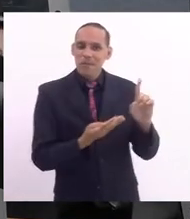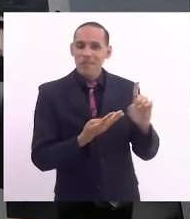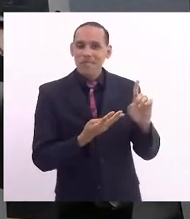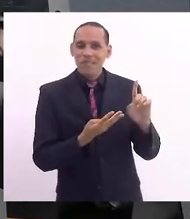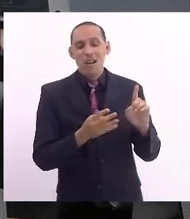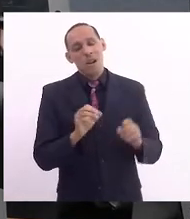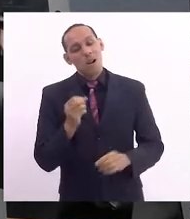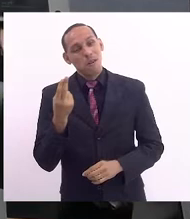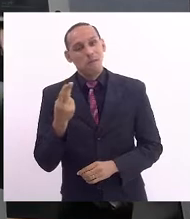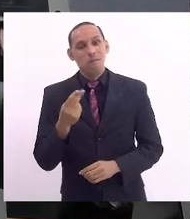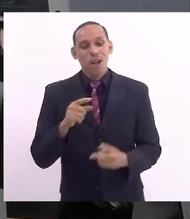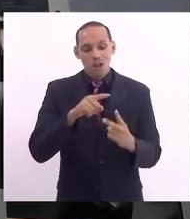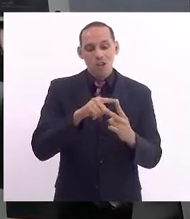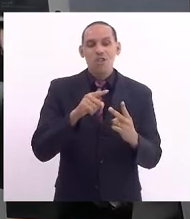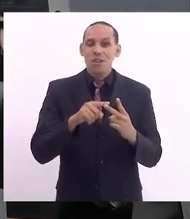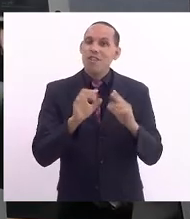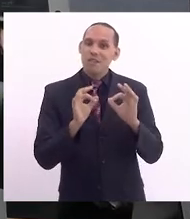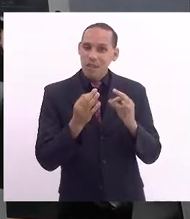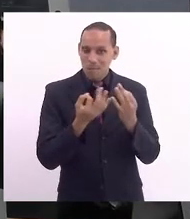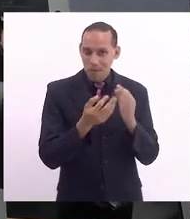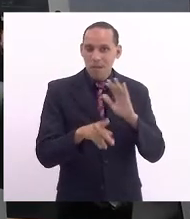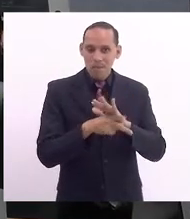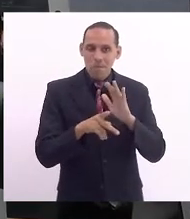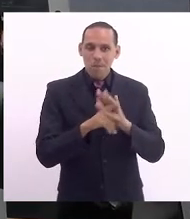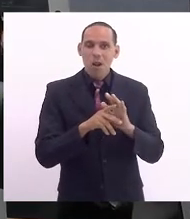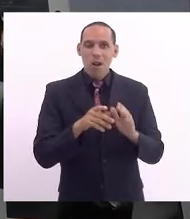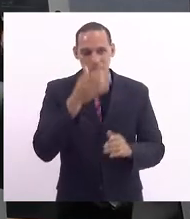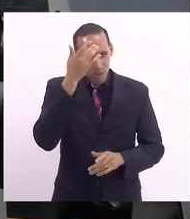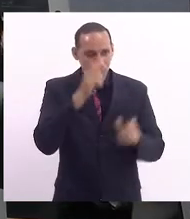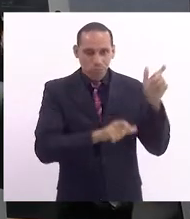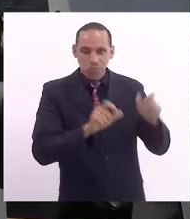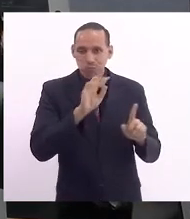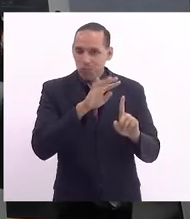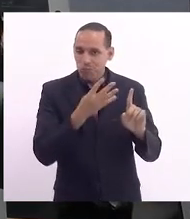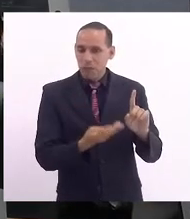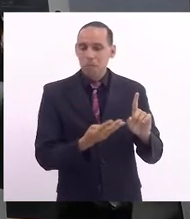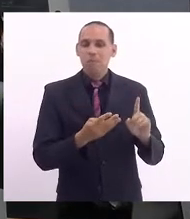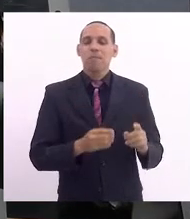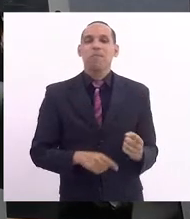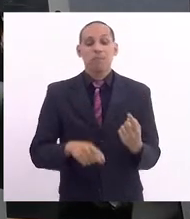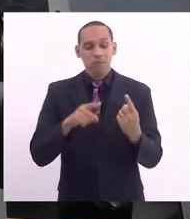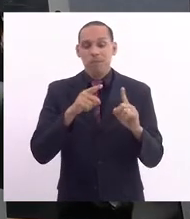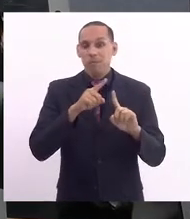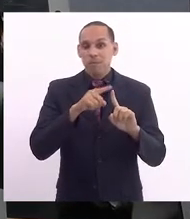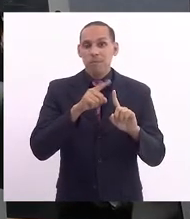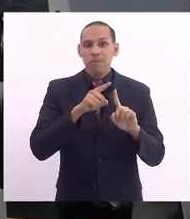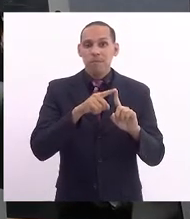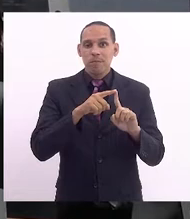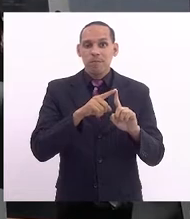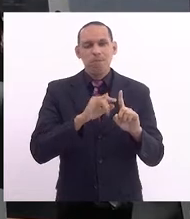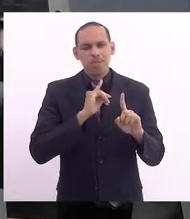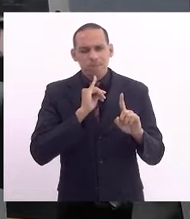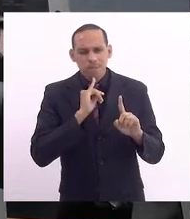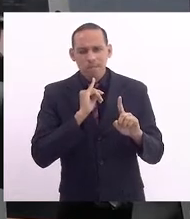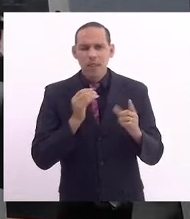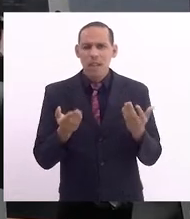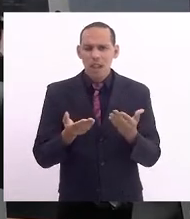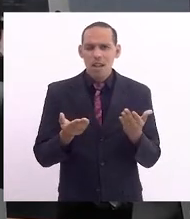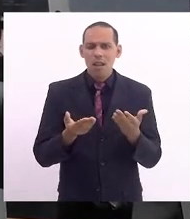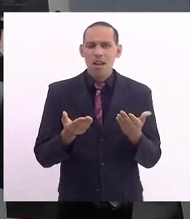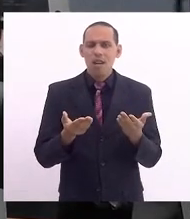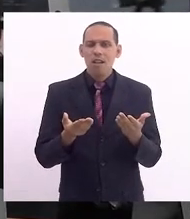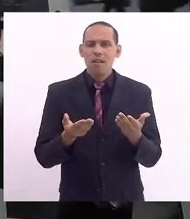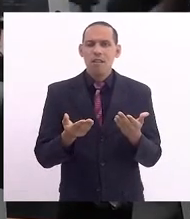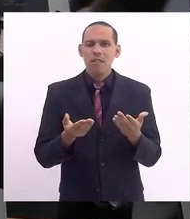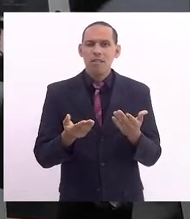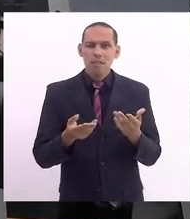melhor dizendo, dois familiares de homenageados. Um, inclusive, infelizmente, se encontra atualmente